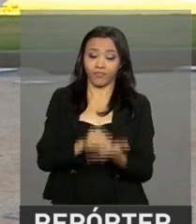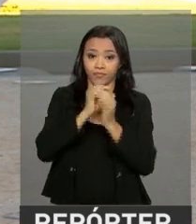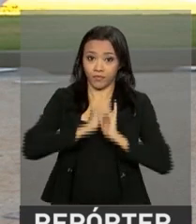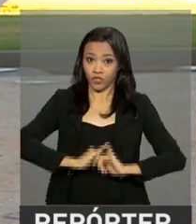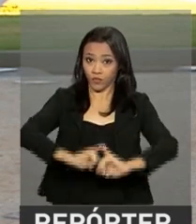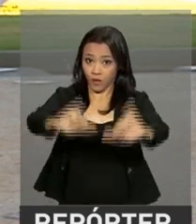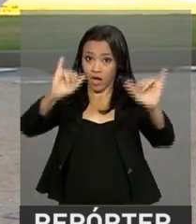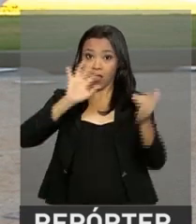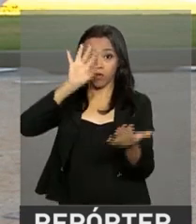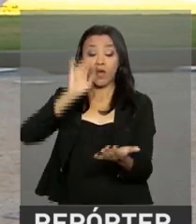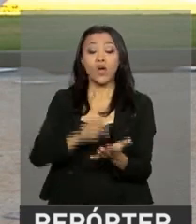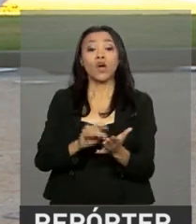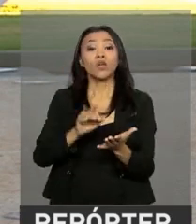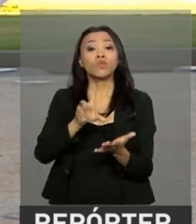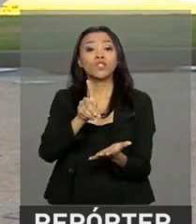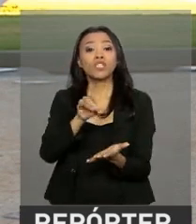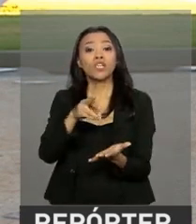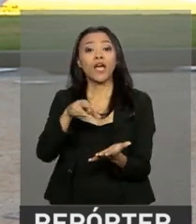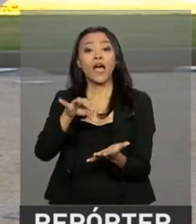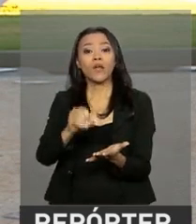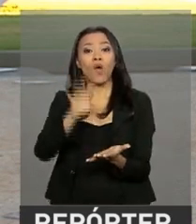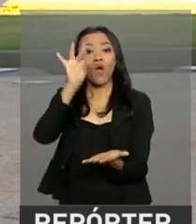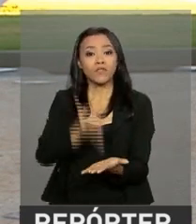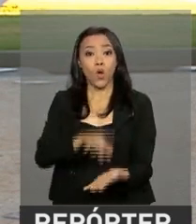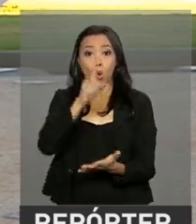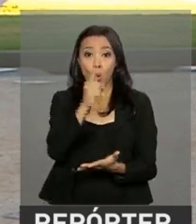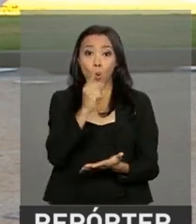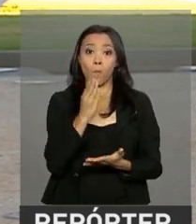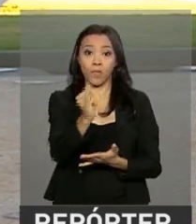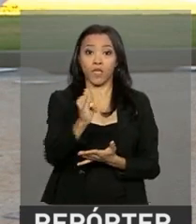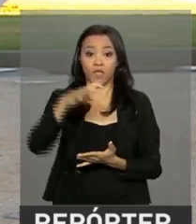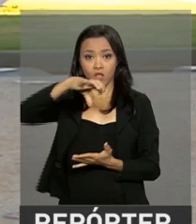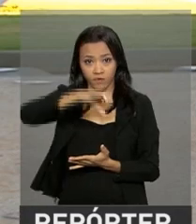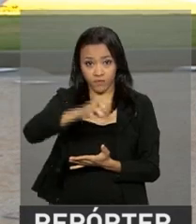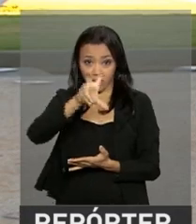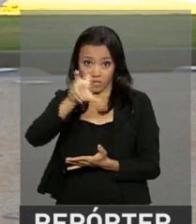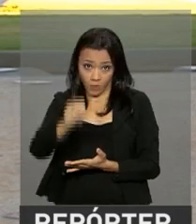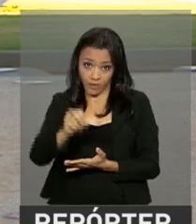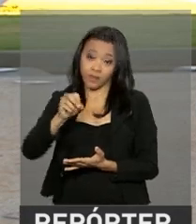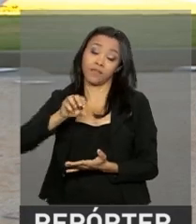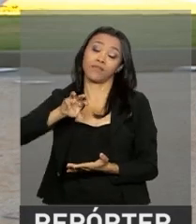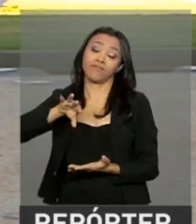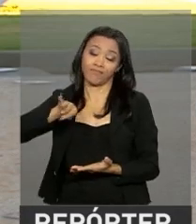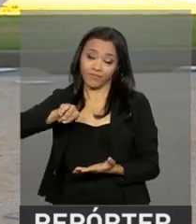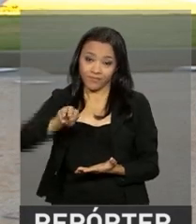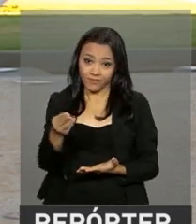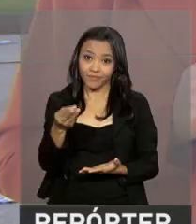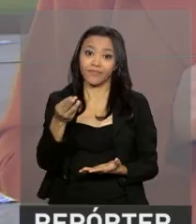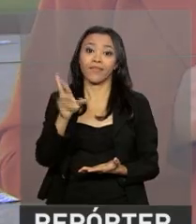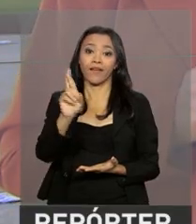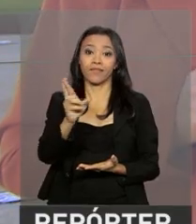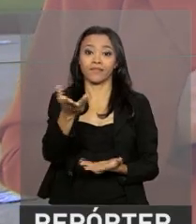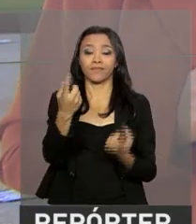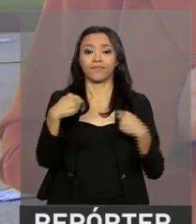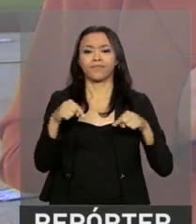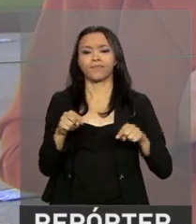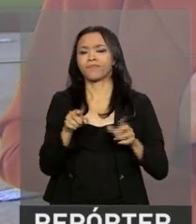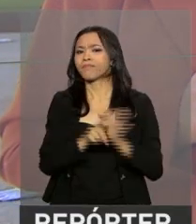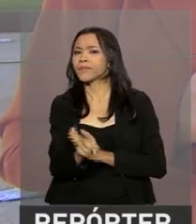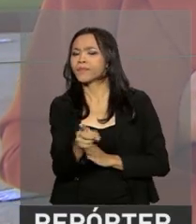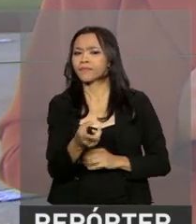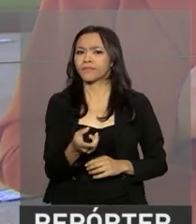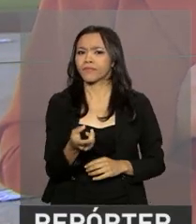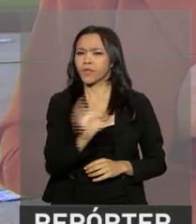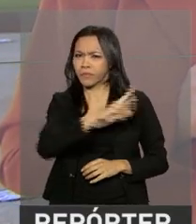e o toal dos recursos é de R bilão 950 milhões de reais é com você Leandro agora Taíssa o